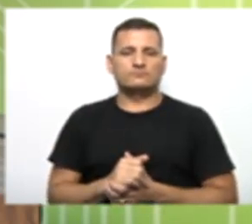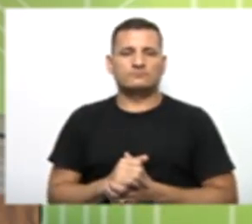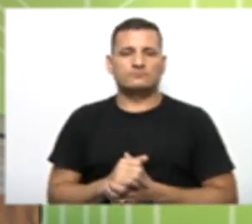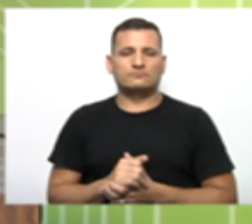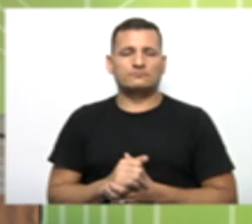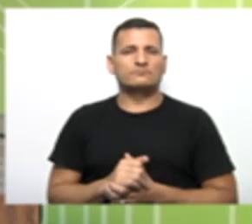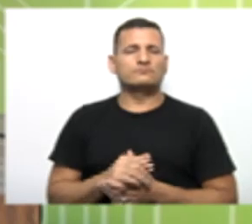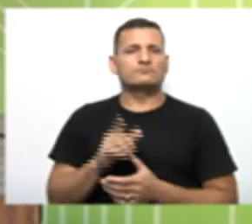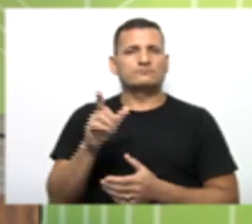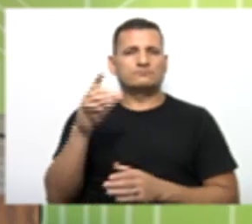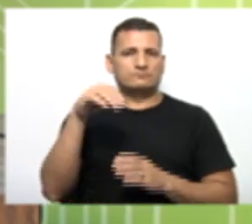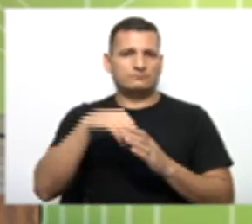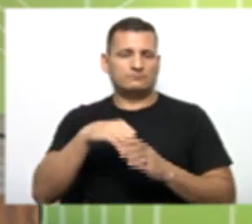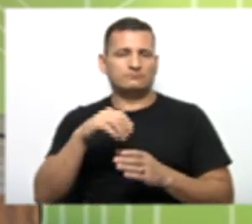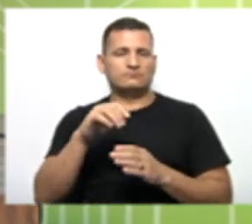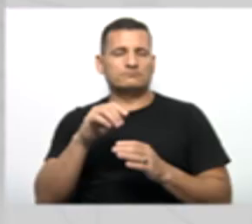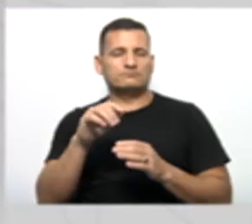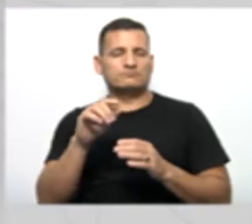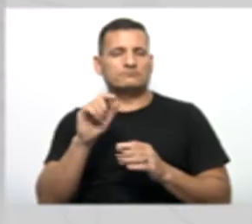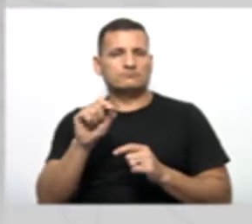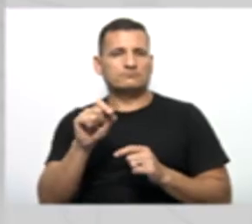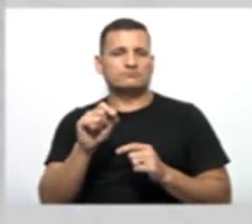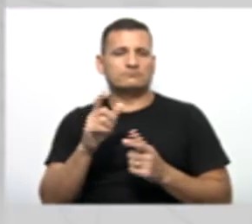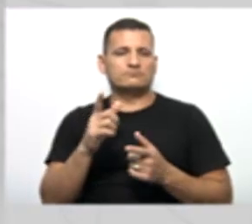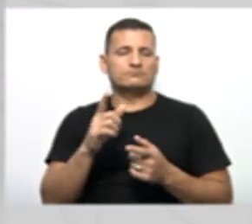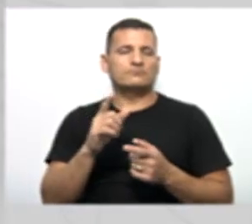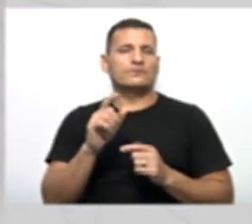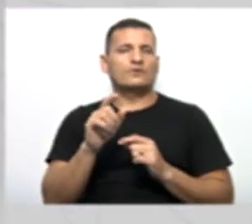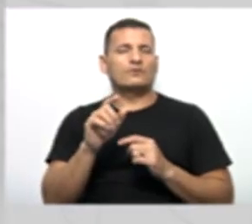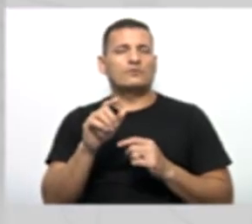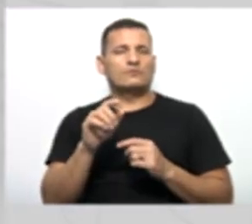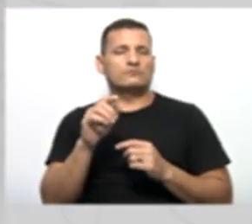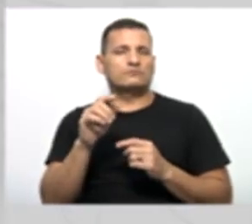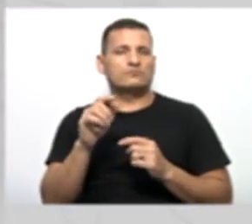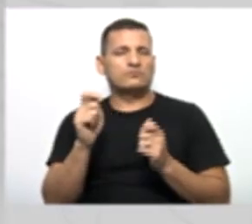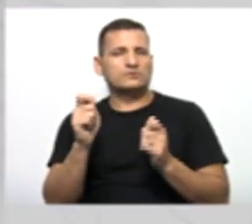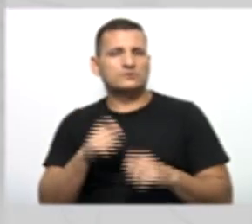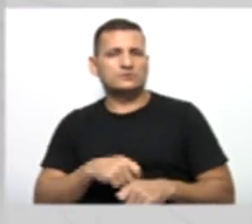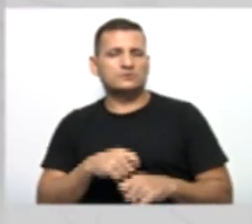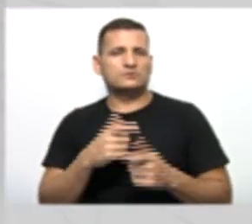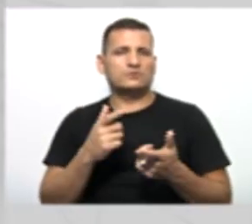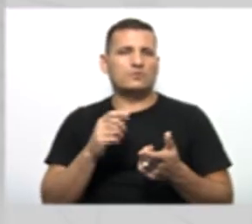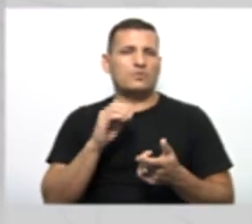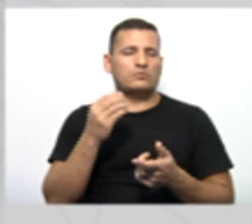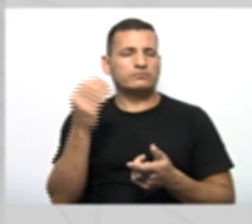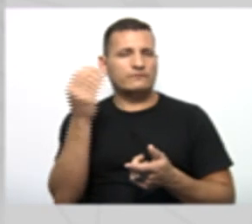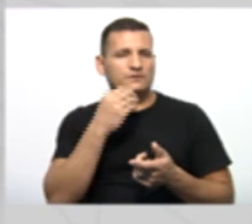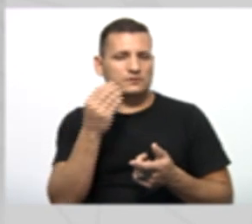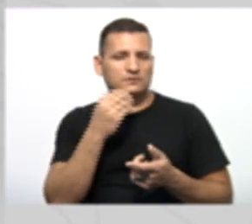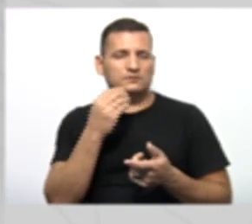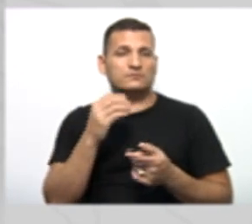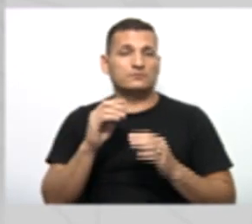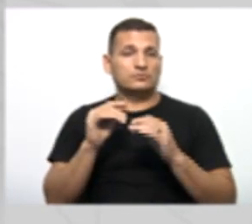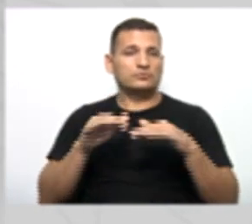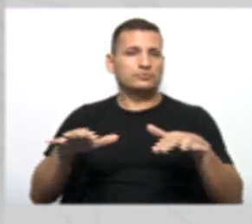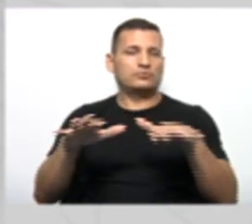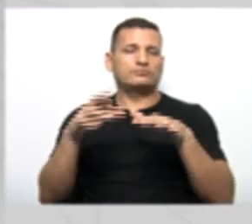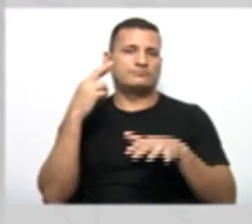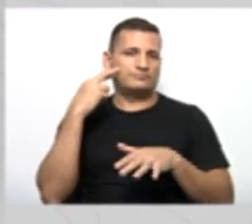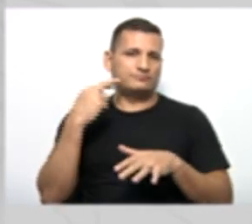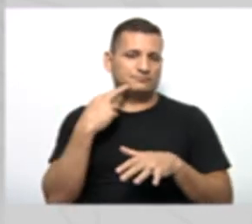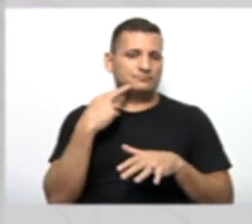as vulnerabilidades e quais são as potencialidades do solo